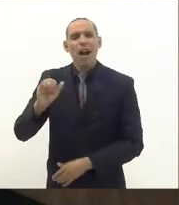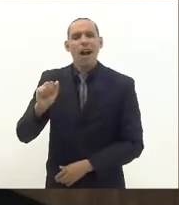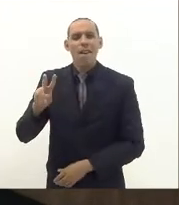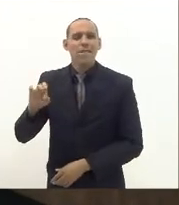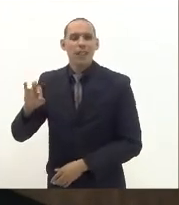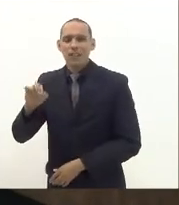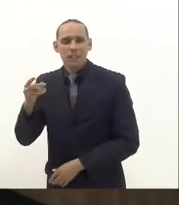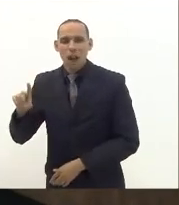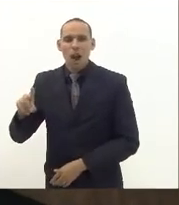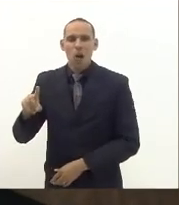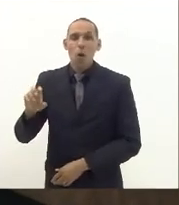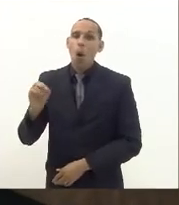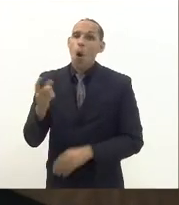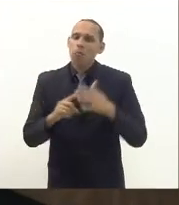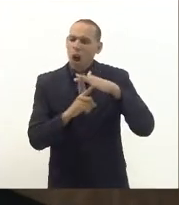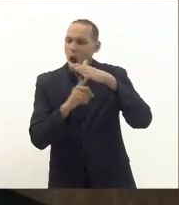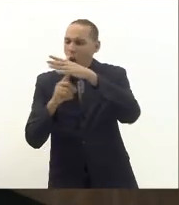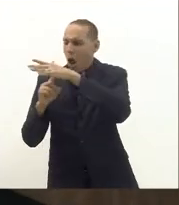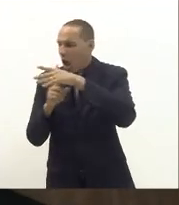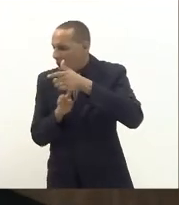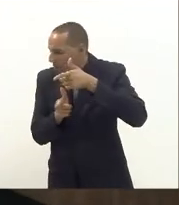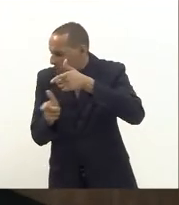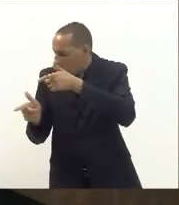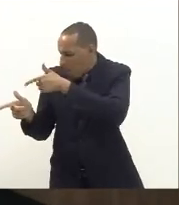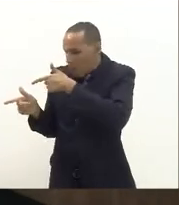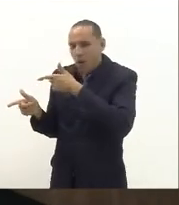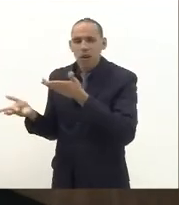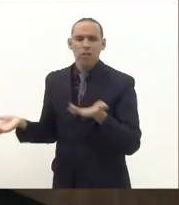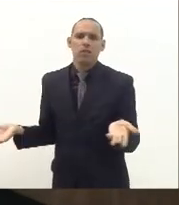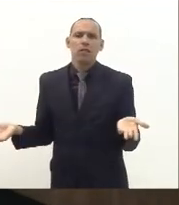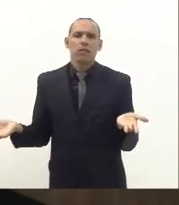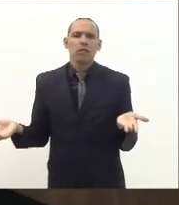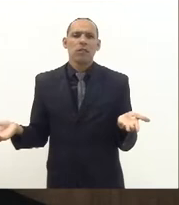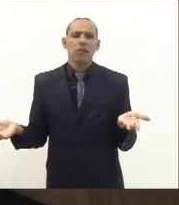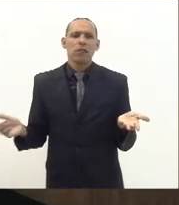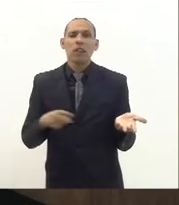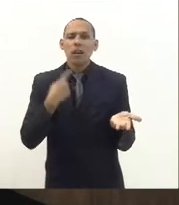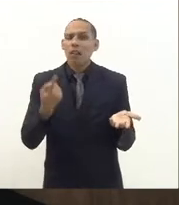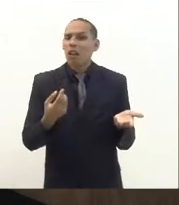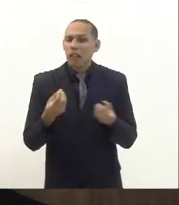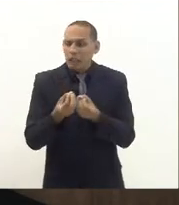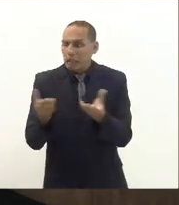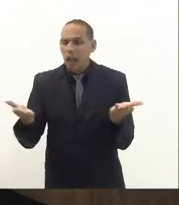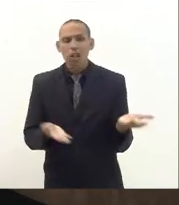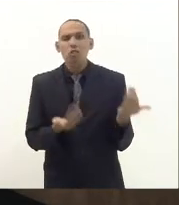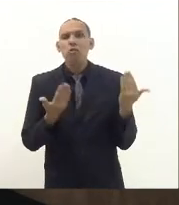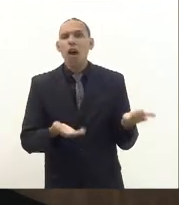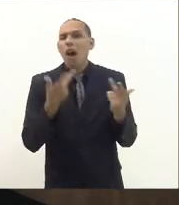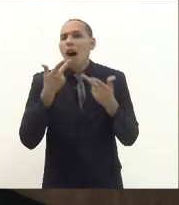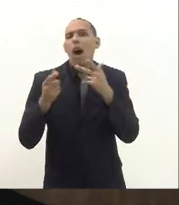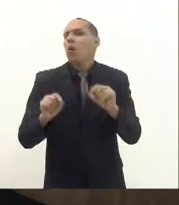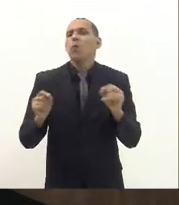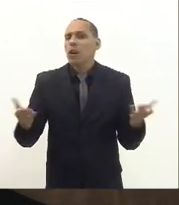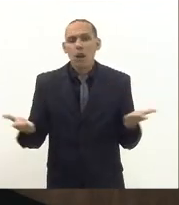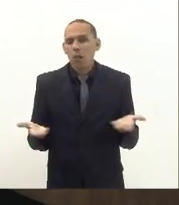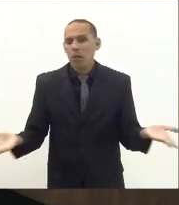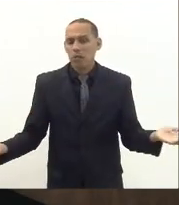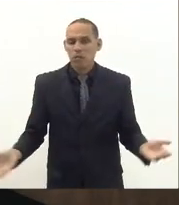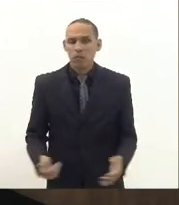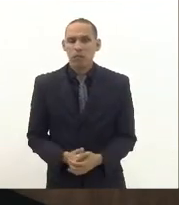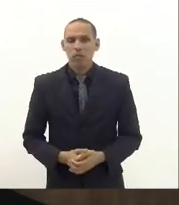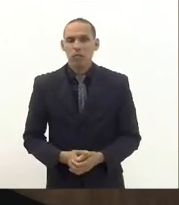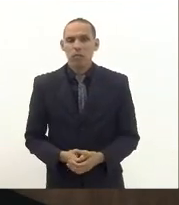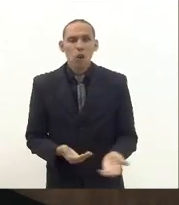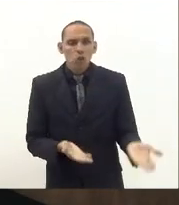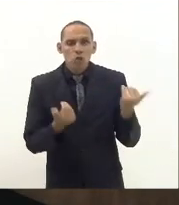dos helicópteros como plataforma de tiro que o que a gente passa para esses jovens o que falar hoje Deputado a tia